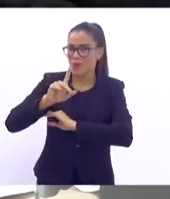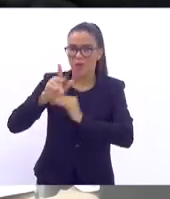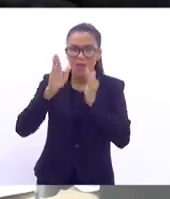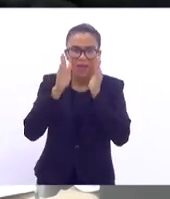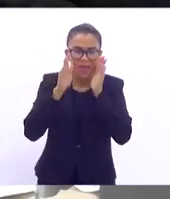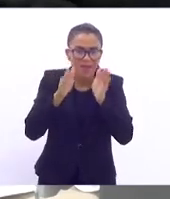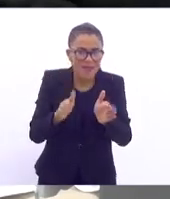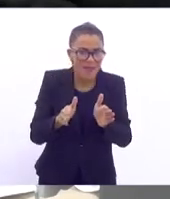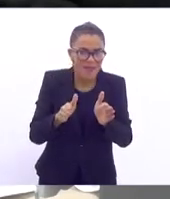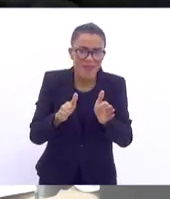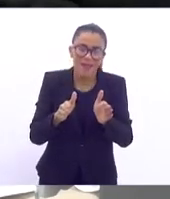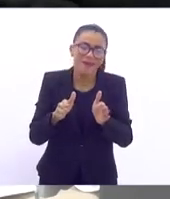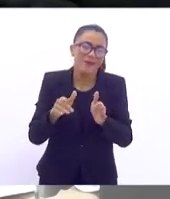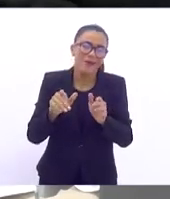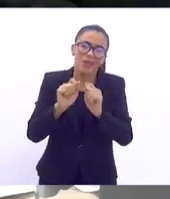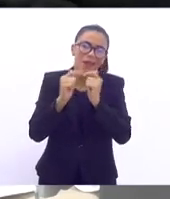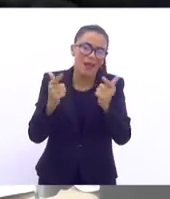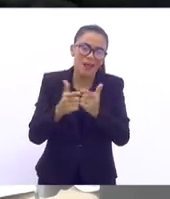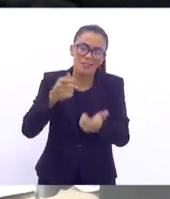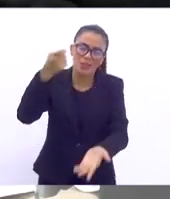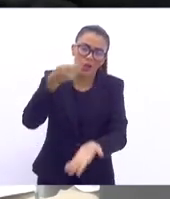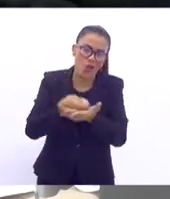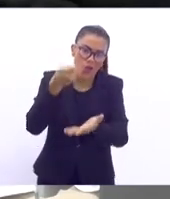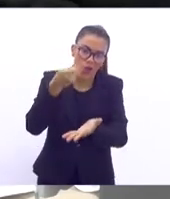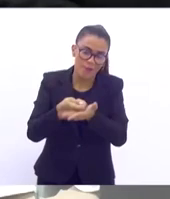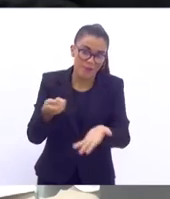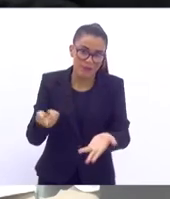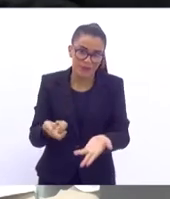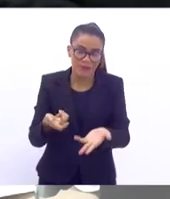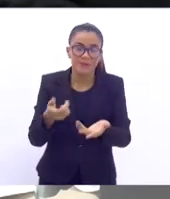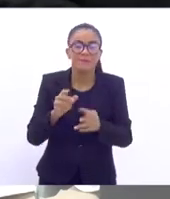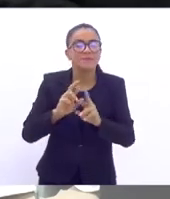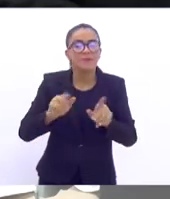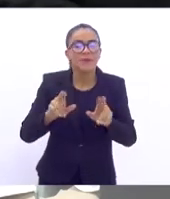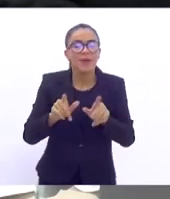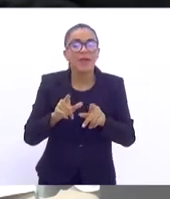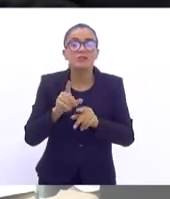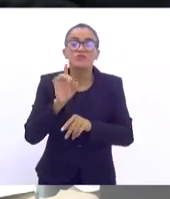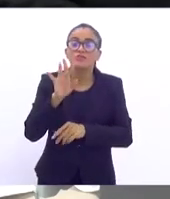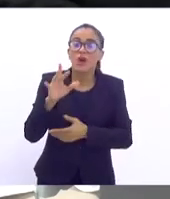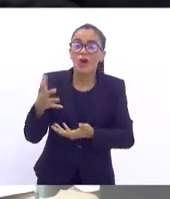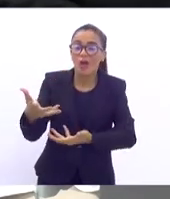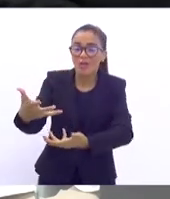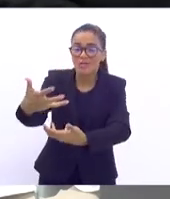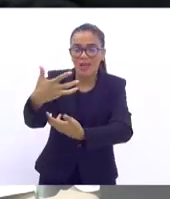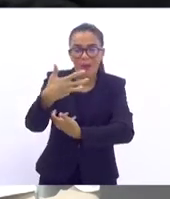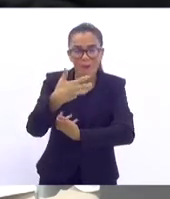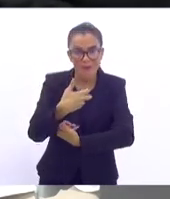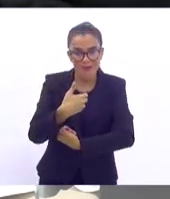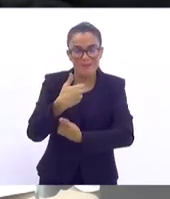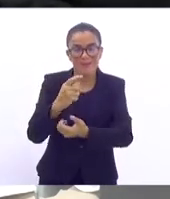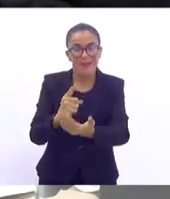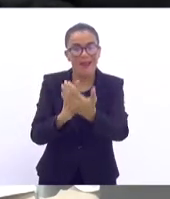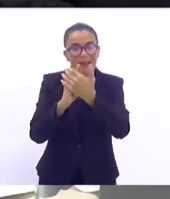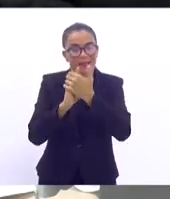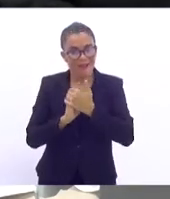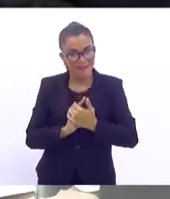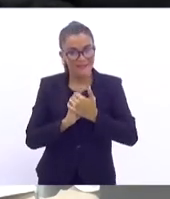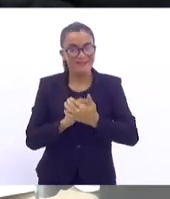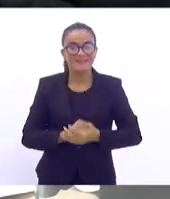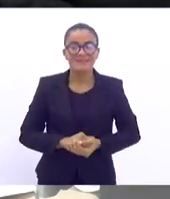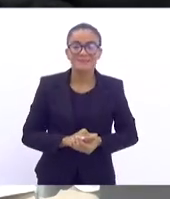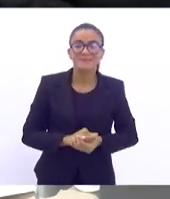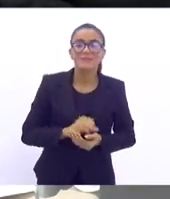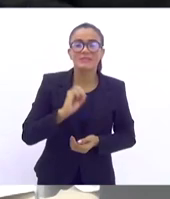que a casa tenha que regulamentar todos os seus passos a casa tem que regulamentar os seus passos de acolhimento Essa é a lógica que tá aqui